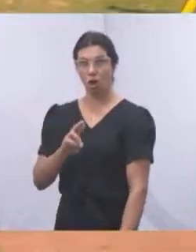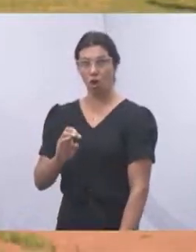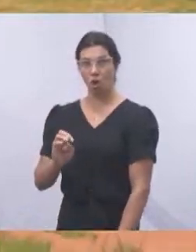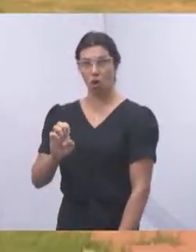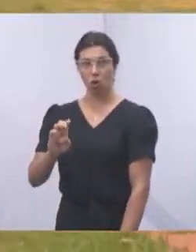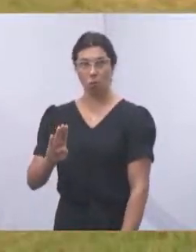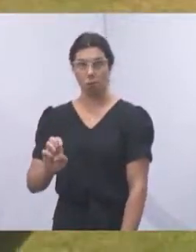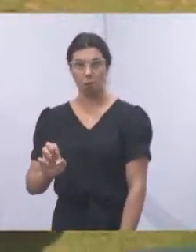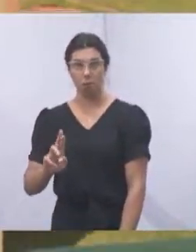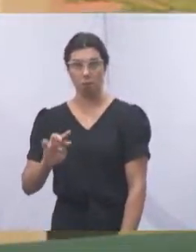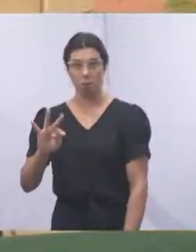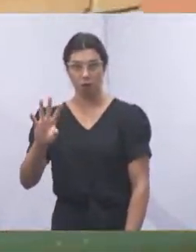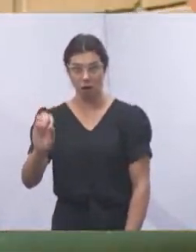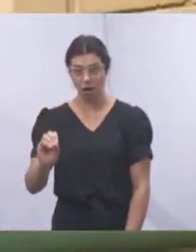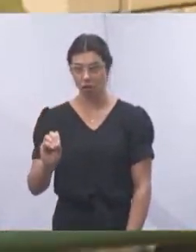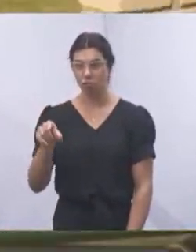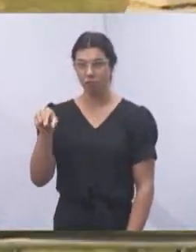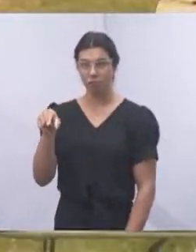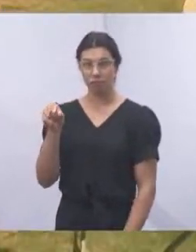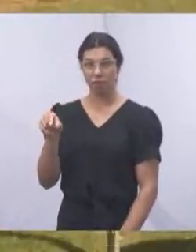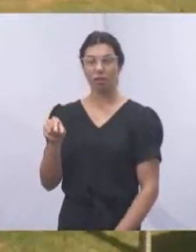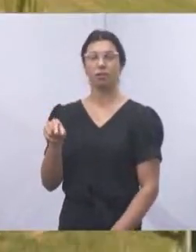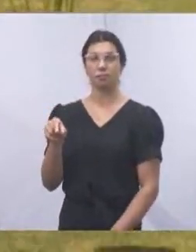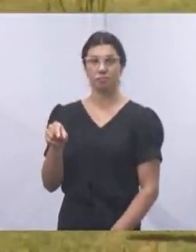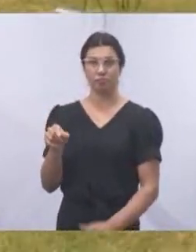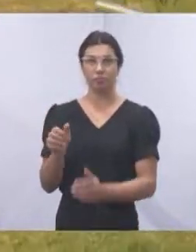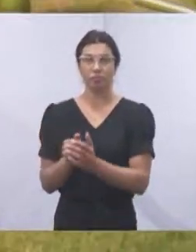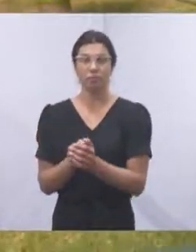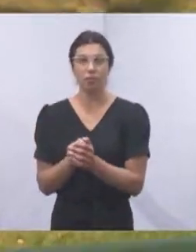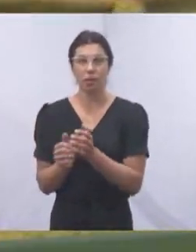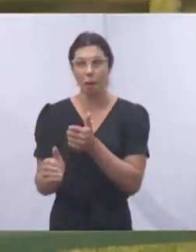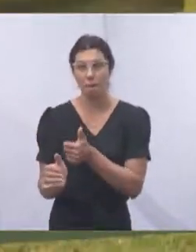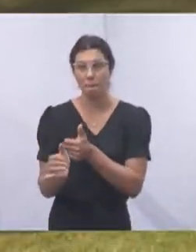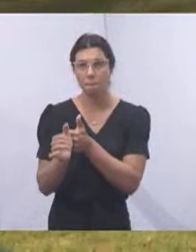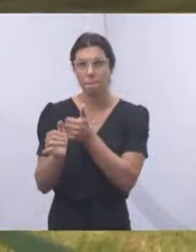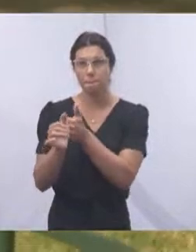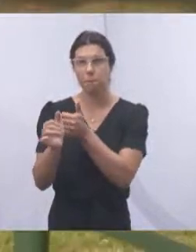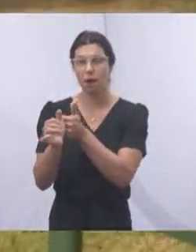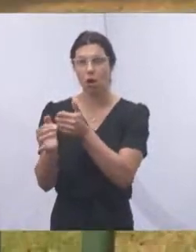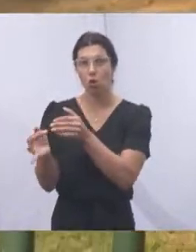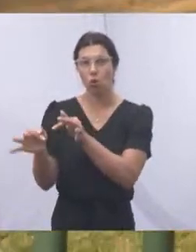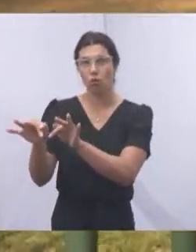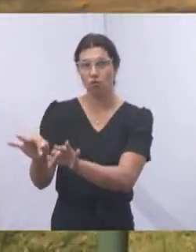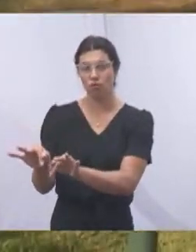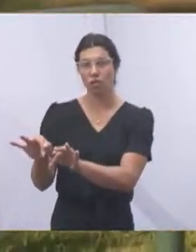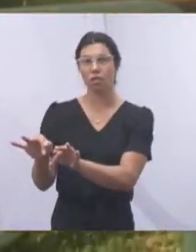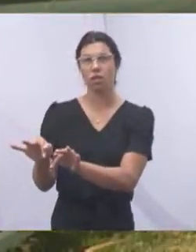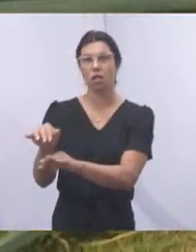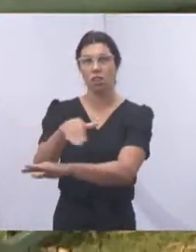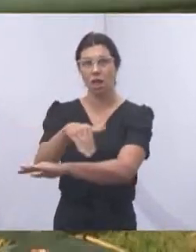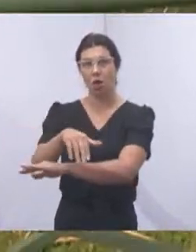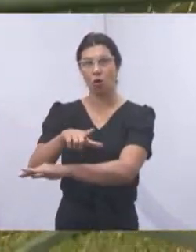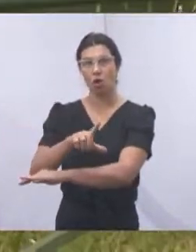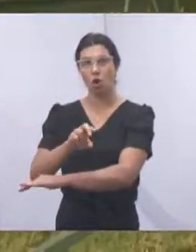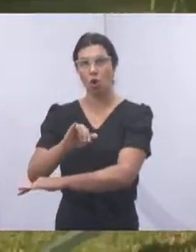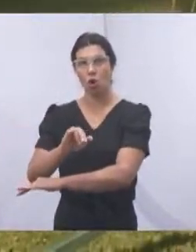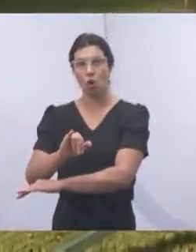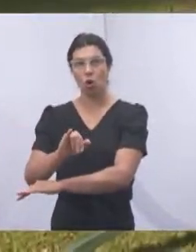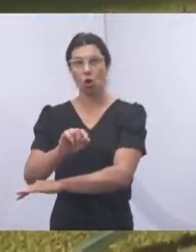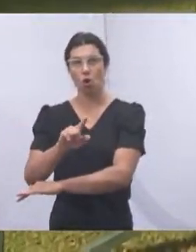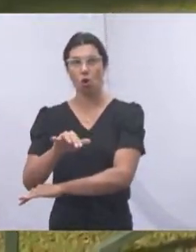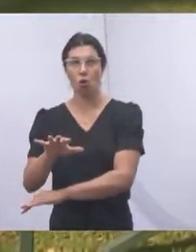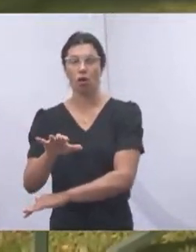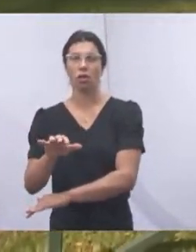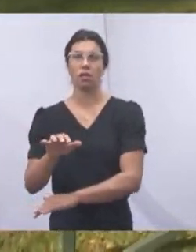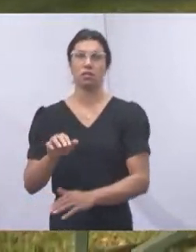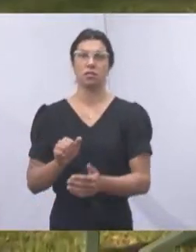com destaque o Bandeira Branca 1. Fica bem no fim da rua Luiz Gonzaga Rosa da Silva e tem uma área de cerca